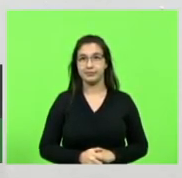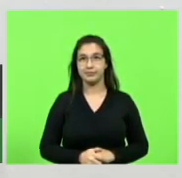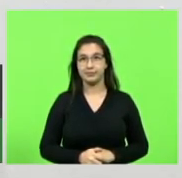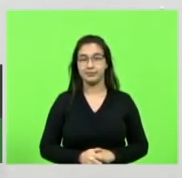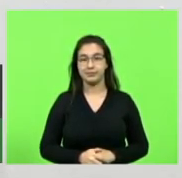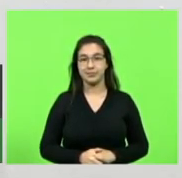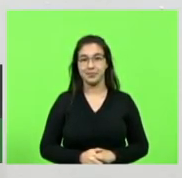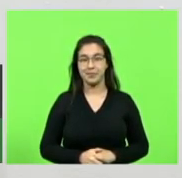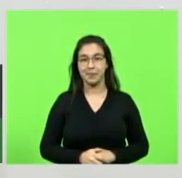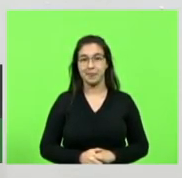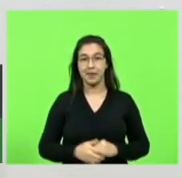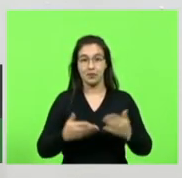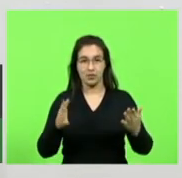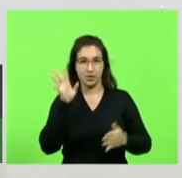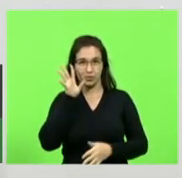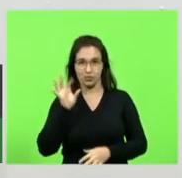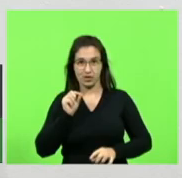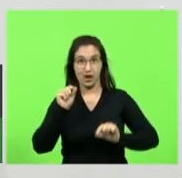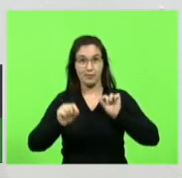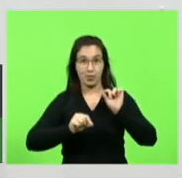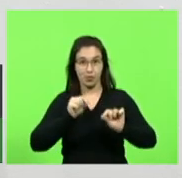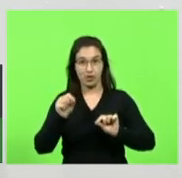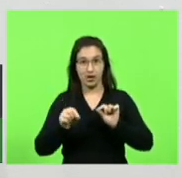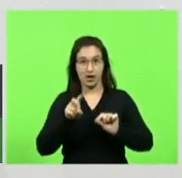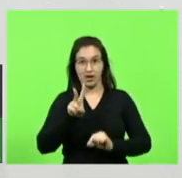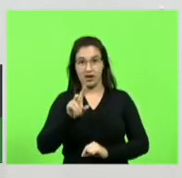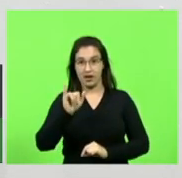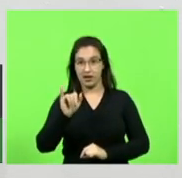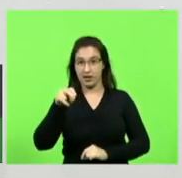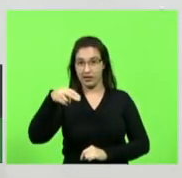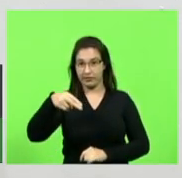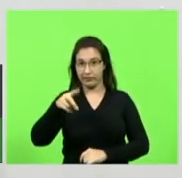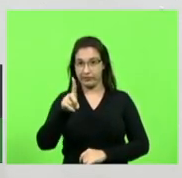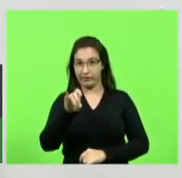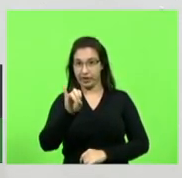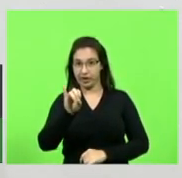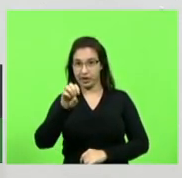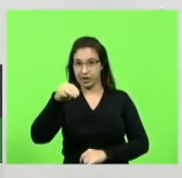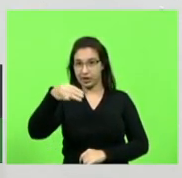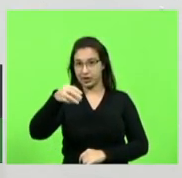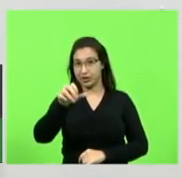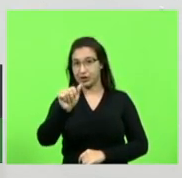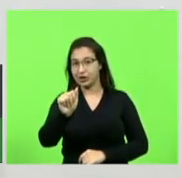Para quem não sabe, vindima de altitude